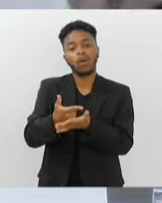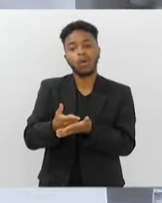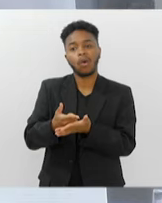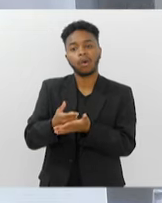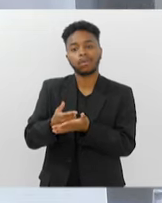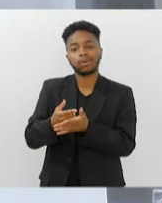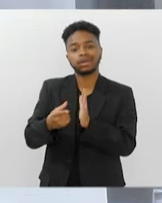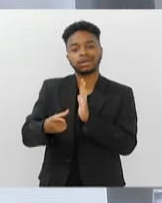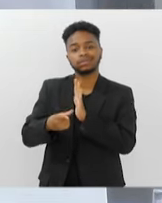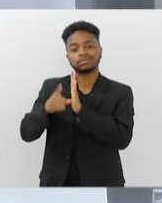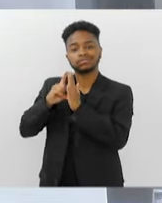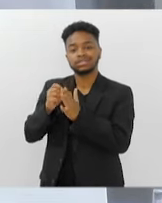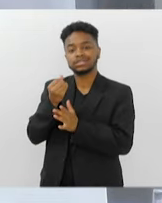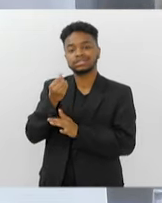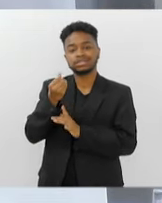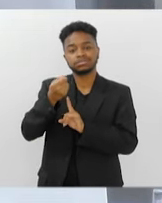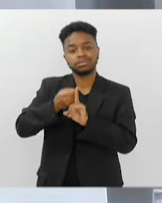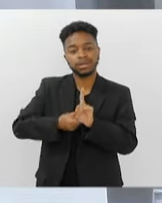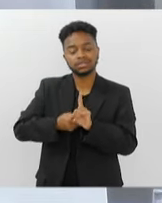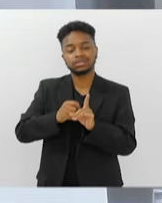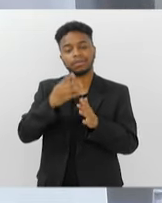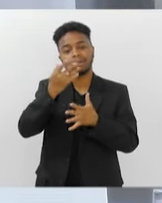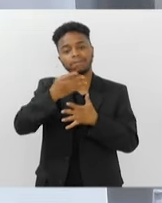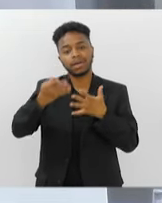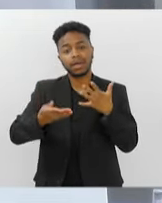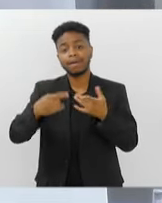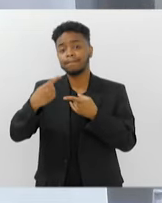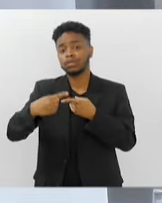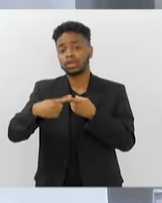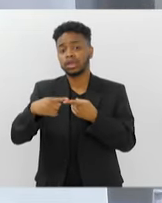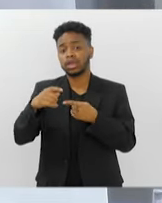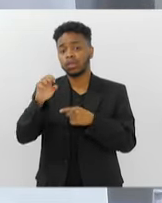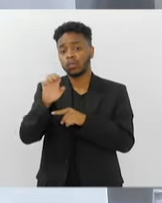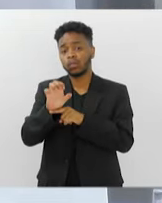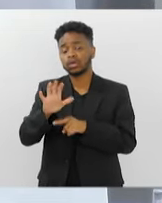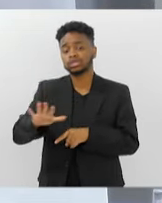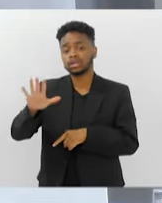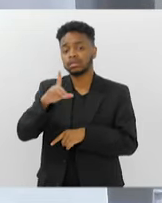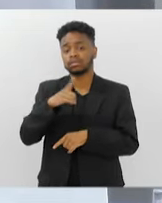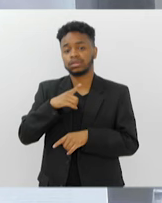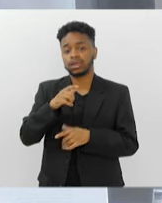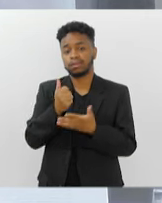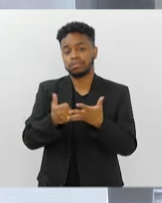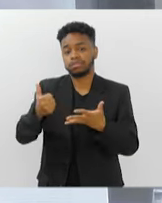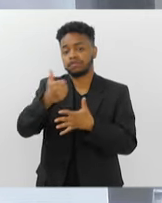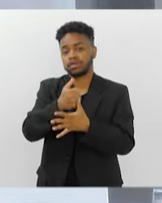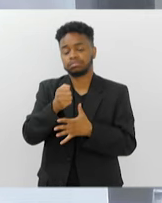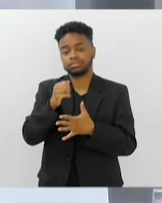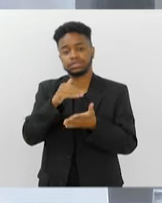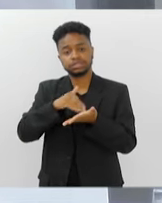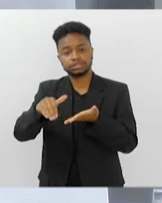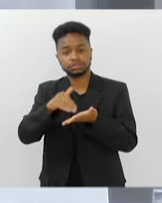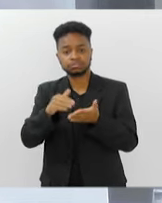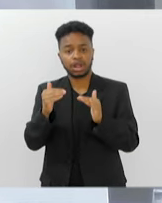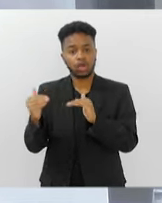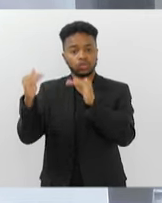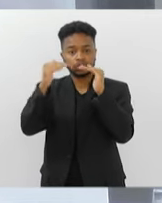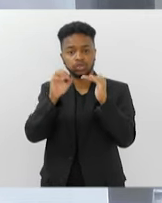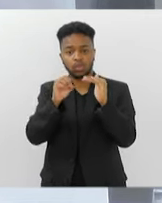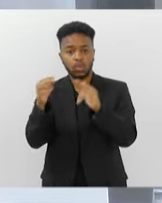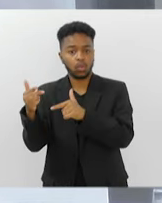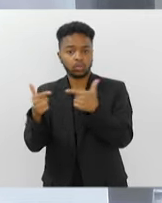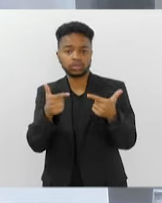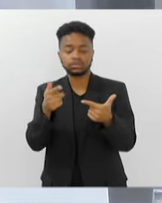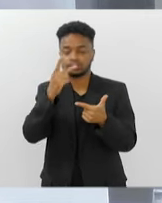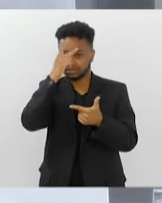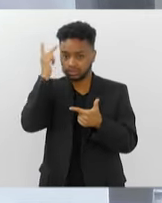se meses antes parcela no cartão Por que que o Estado tem que ter o privilégio de secretários autoridades e pessoas desfrutarem de